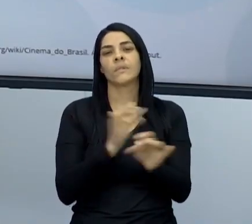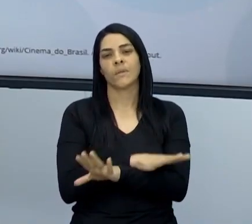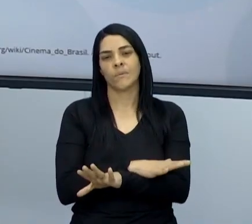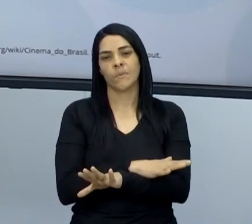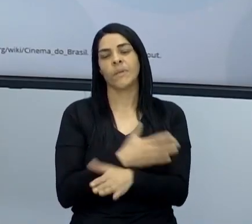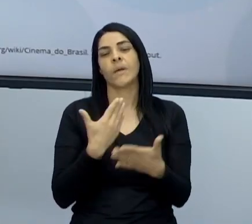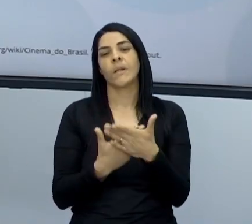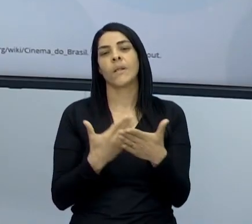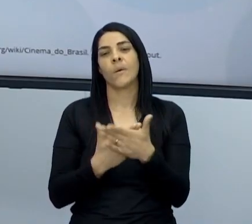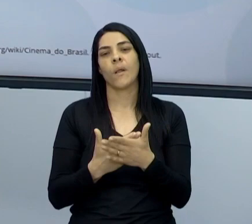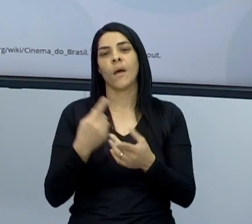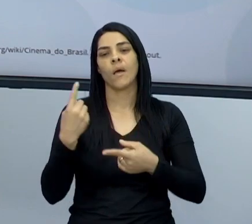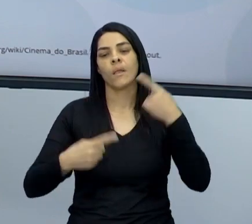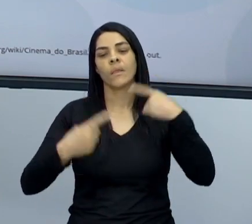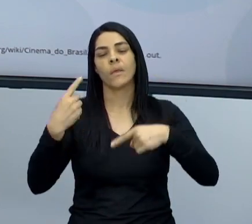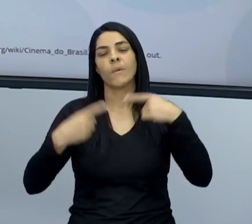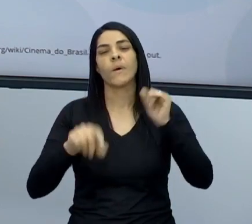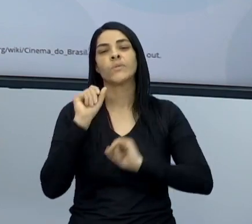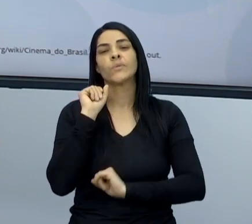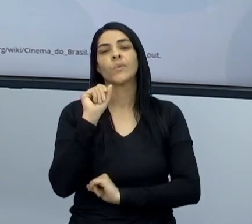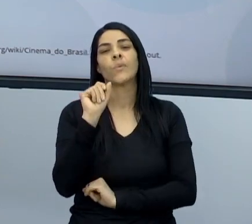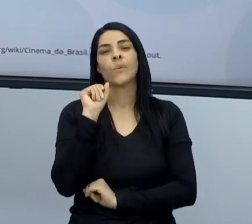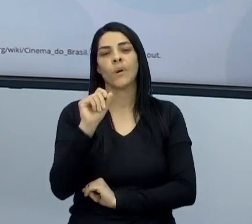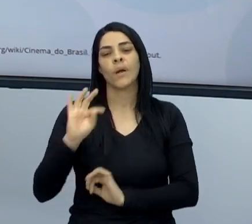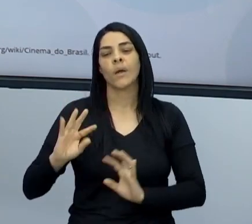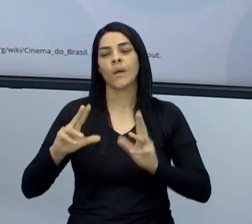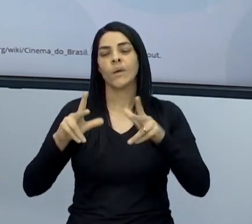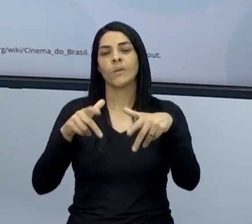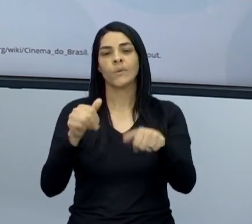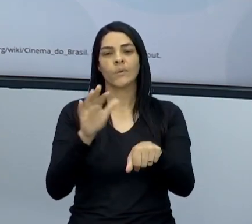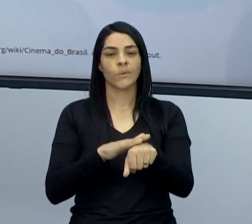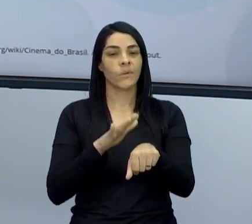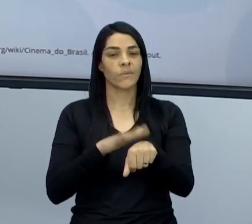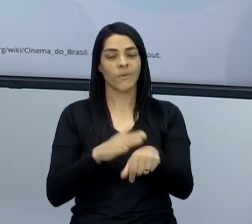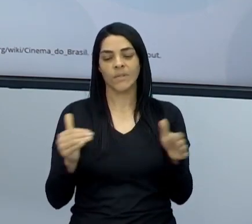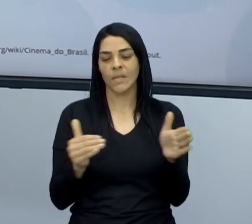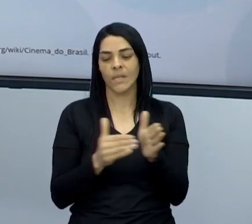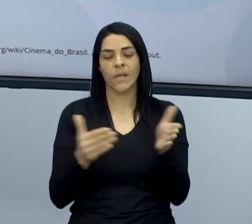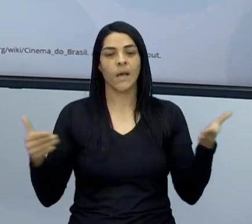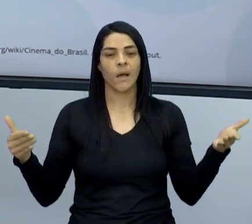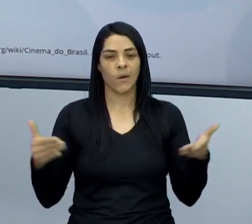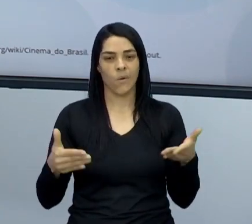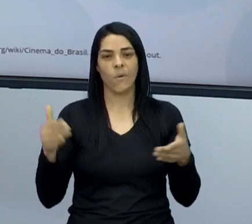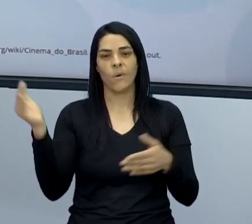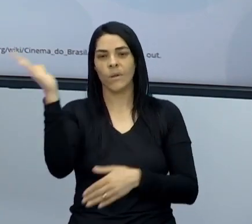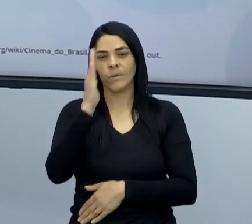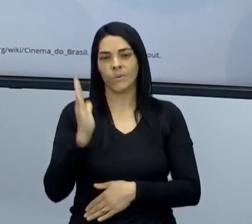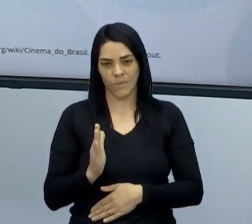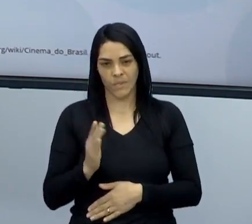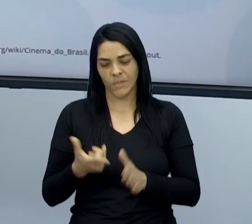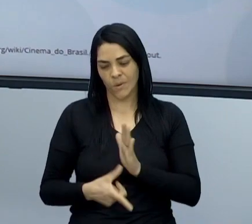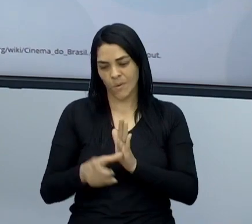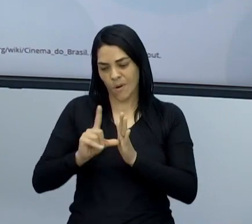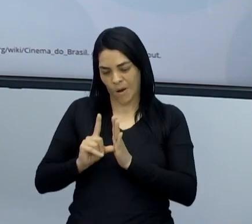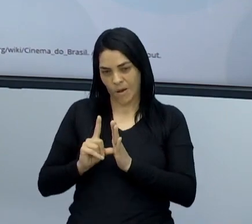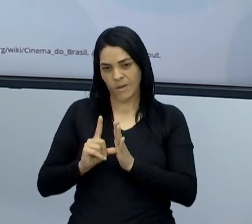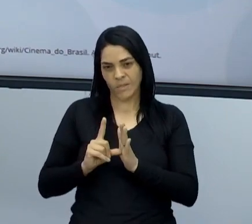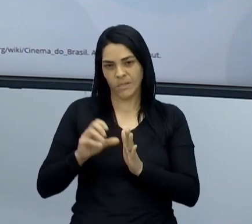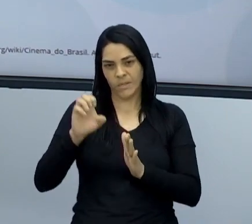debate, que é o quê? Tudo isso que foi feito, até agora, no Brasil, antes da Embrafilme, eram